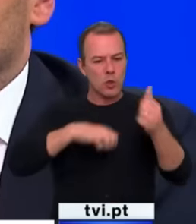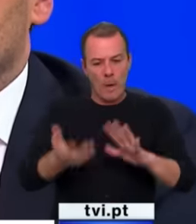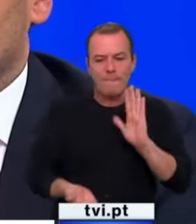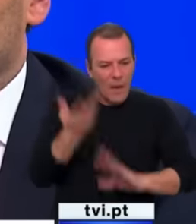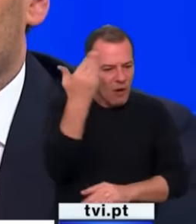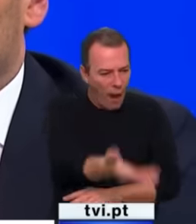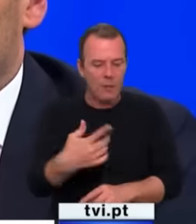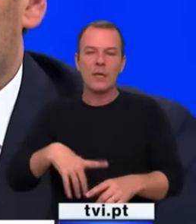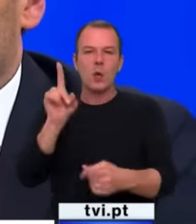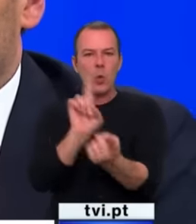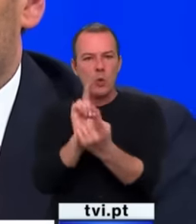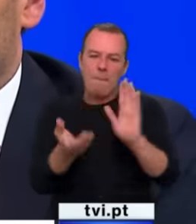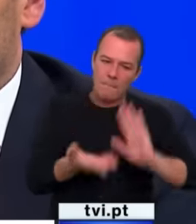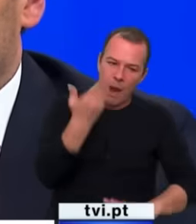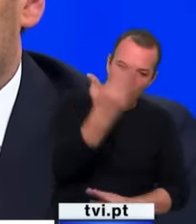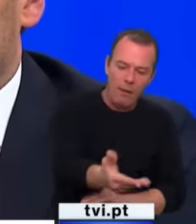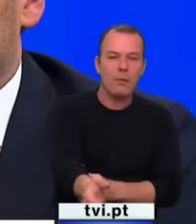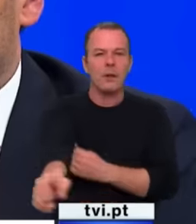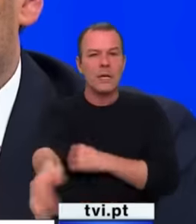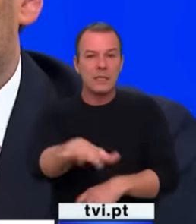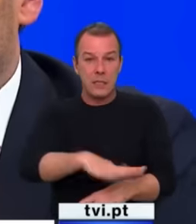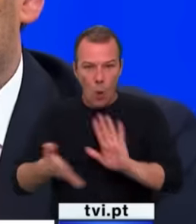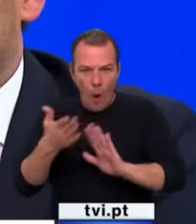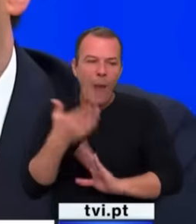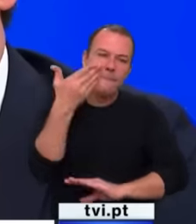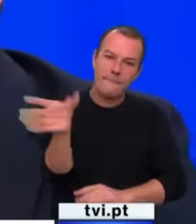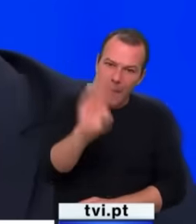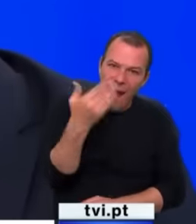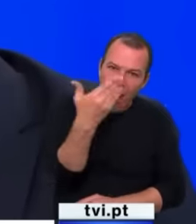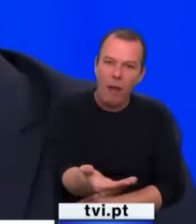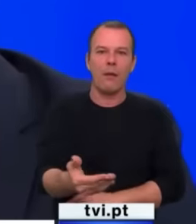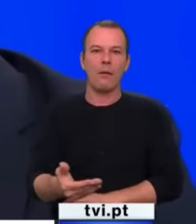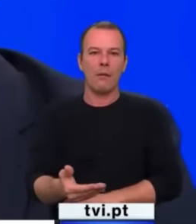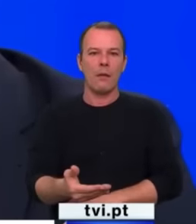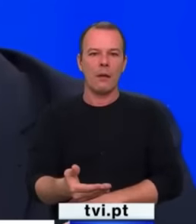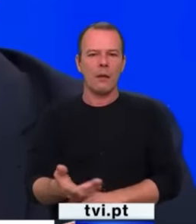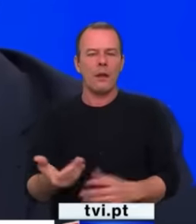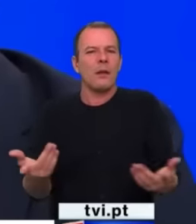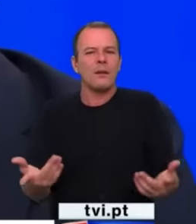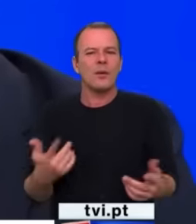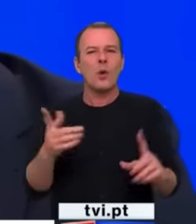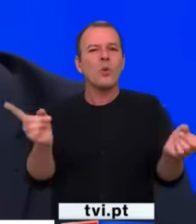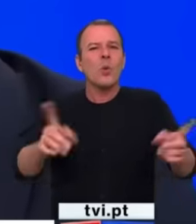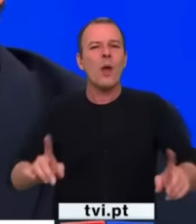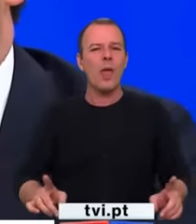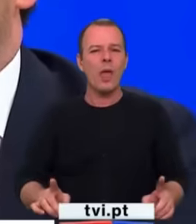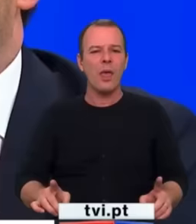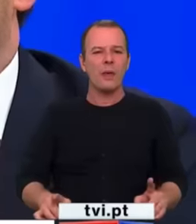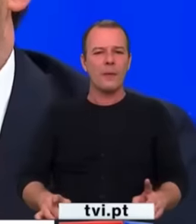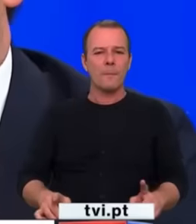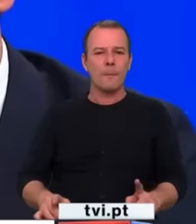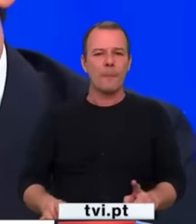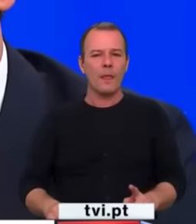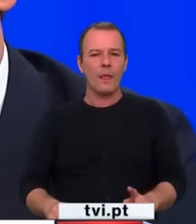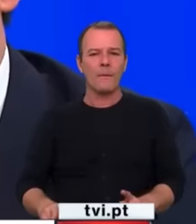mais consultas, mais atendimento de episódios de urgência, e nós não podemos ignorar dois isso. Dois anos por uma nem consulta. Só que não vai resolver isso no